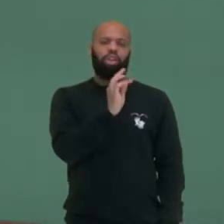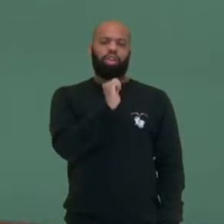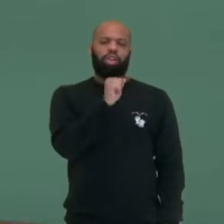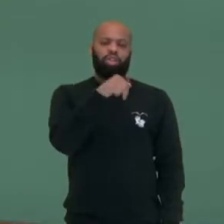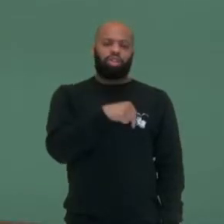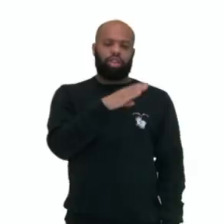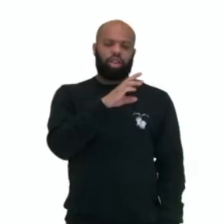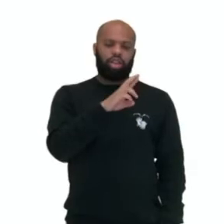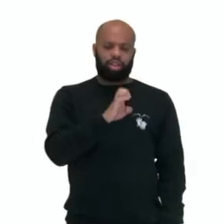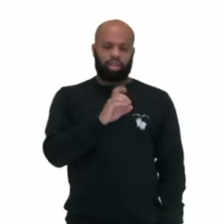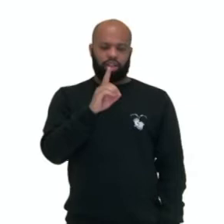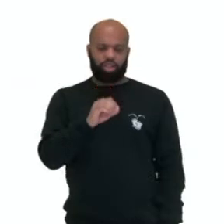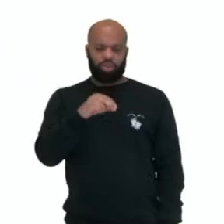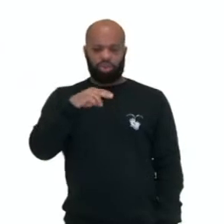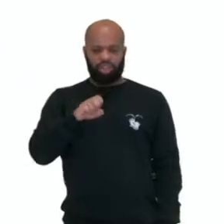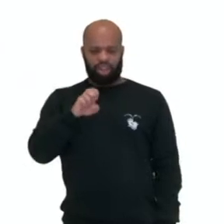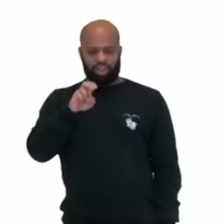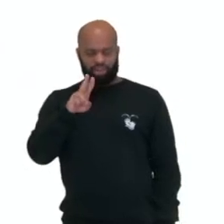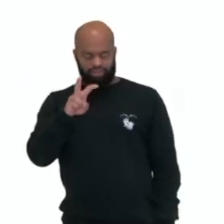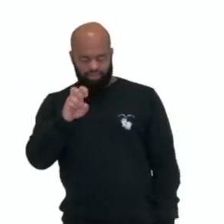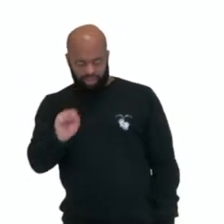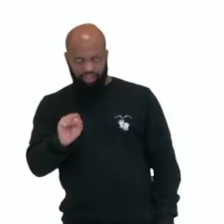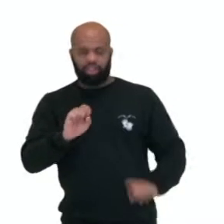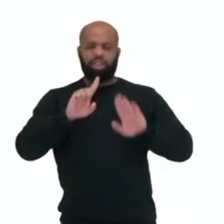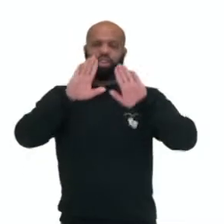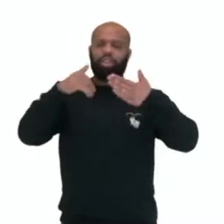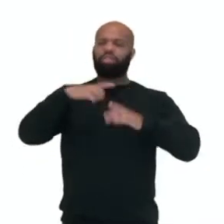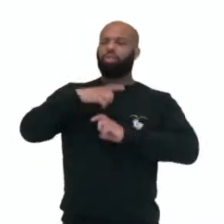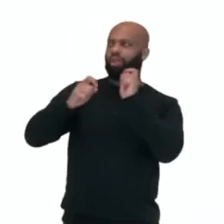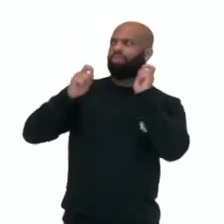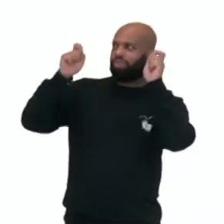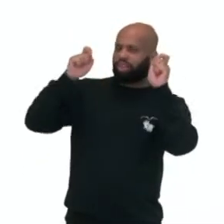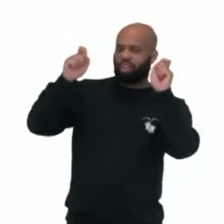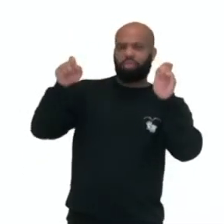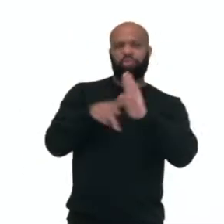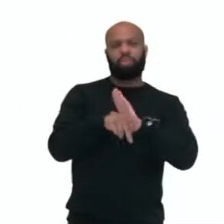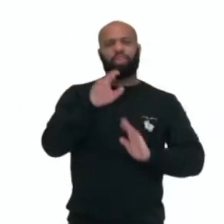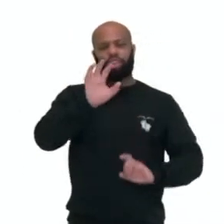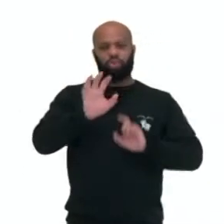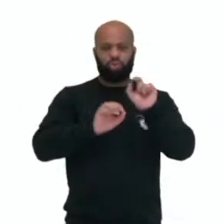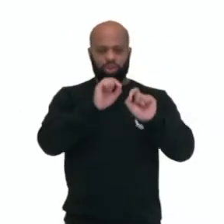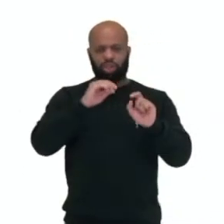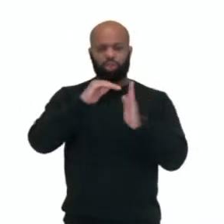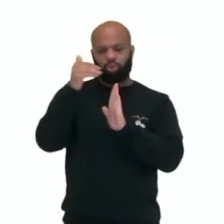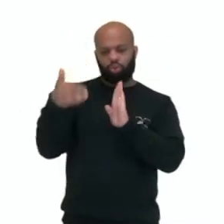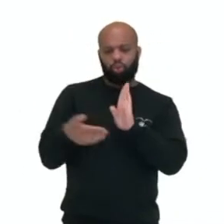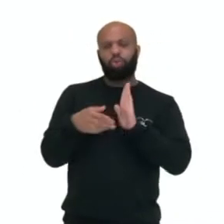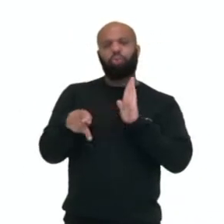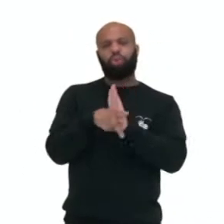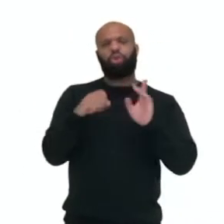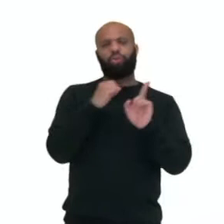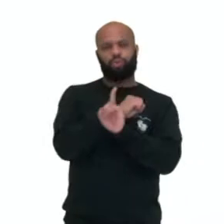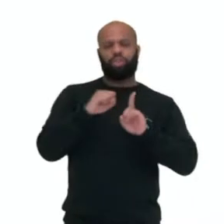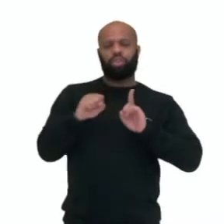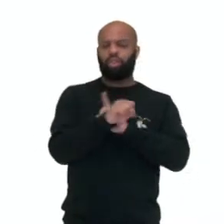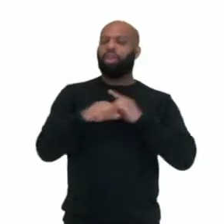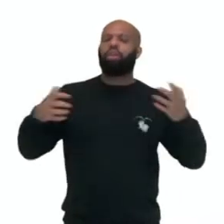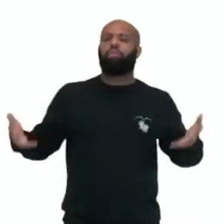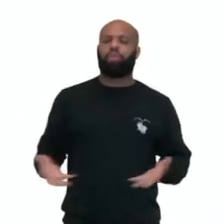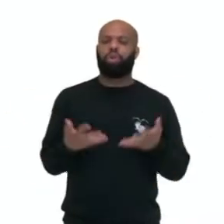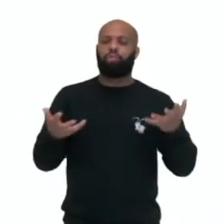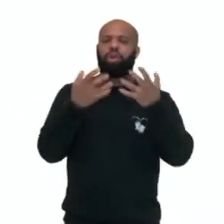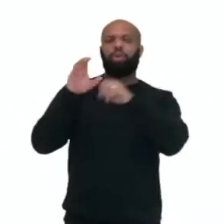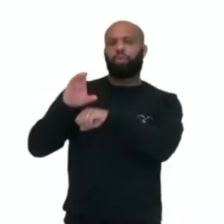O lema do seu governo era tudo pelo social e ele ajudou então a dar esse impulso social na Constituição